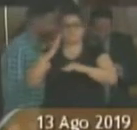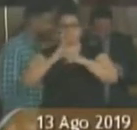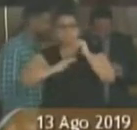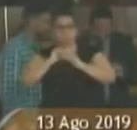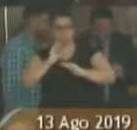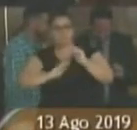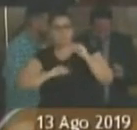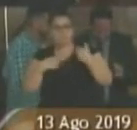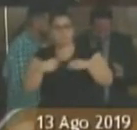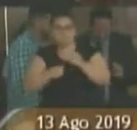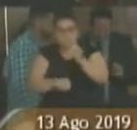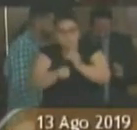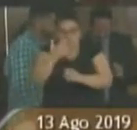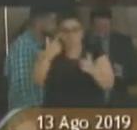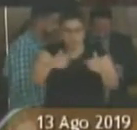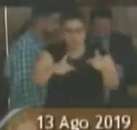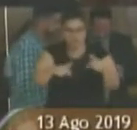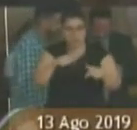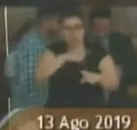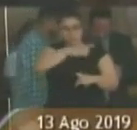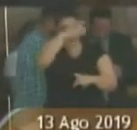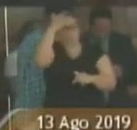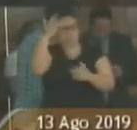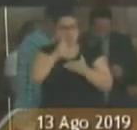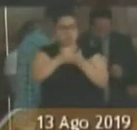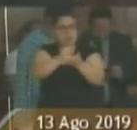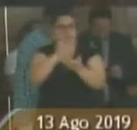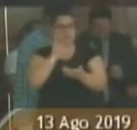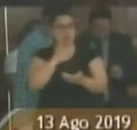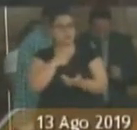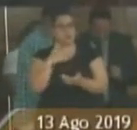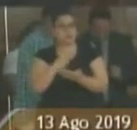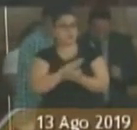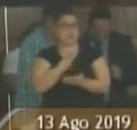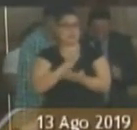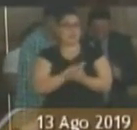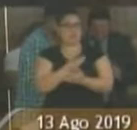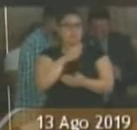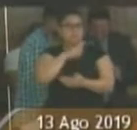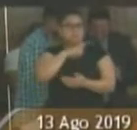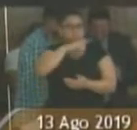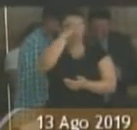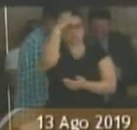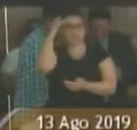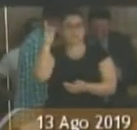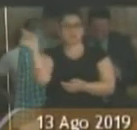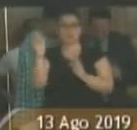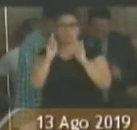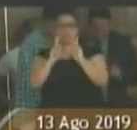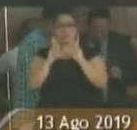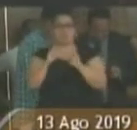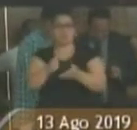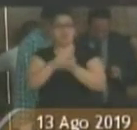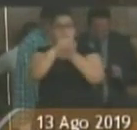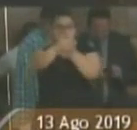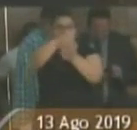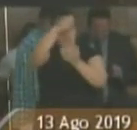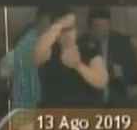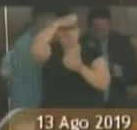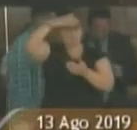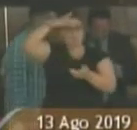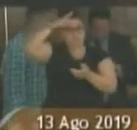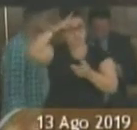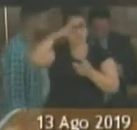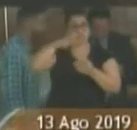angrenses. Tem gente ainda que apoia, diz que eu estou errado. Como tem gente lá em Mambucaba apoiando lá o prefeito colocar